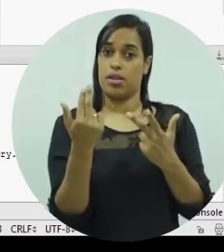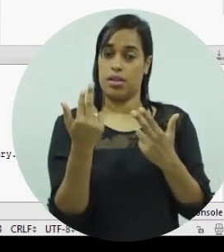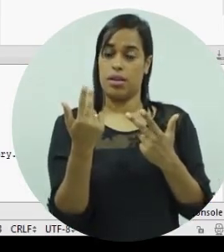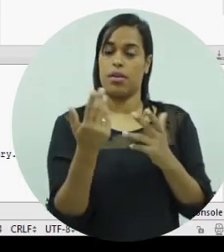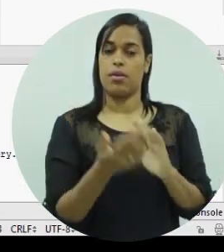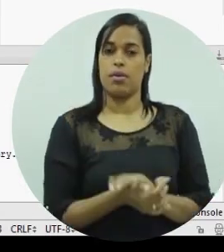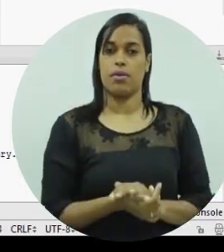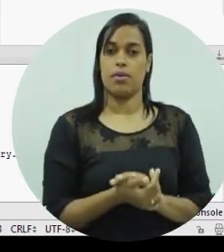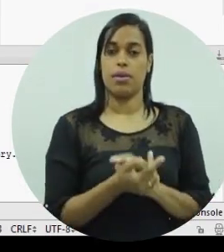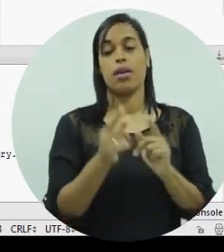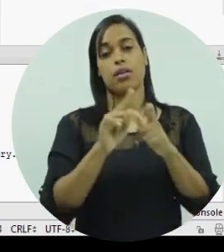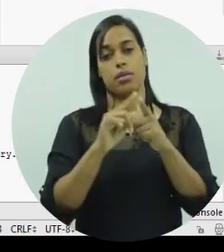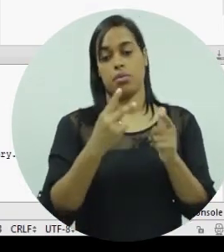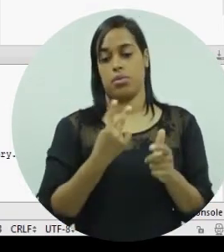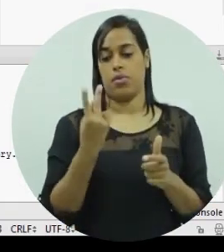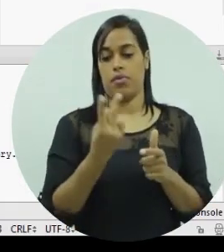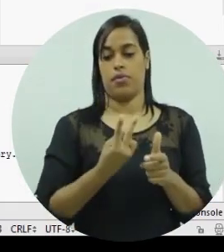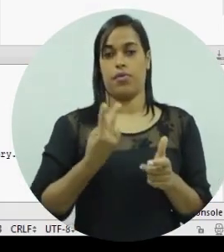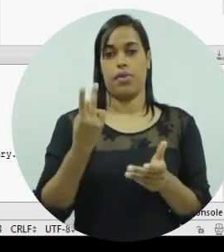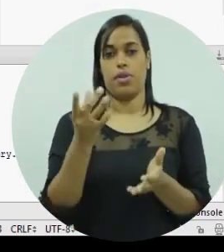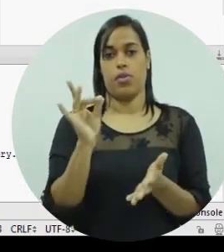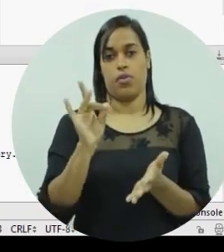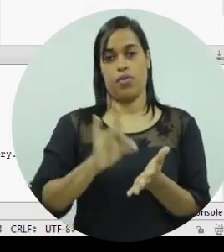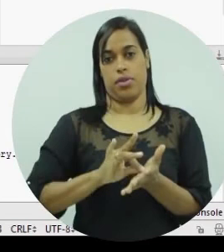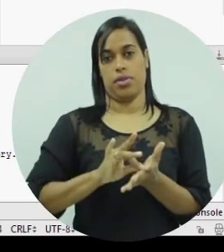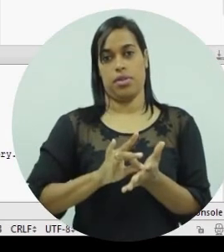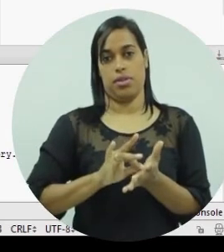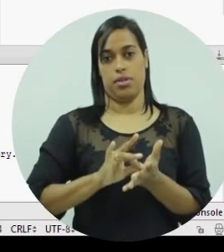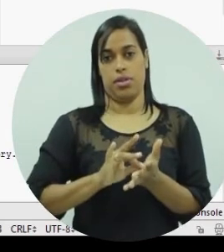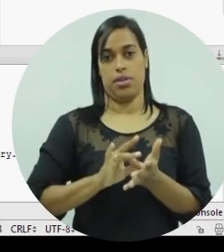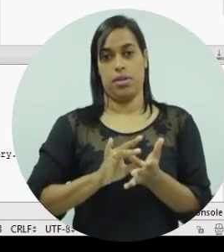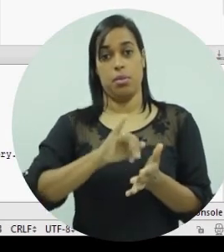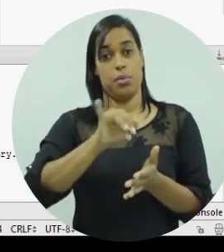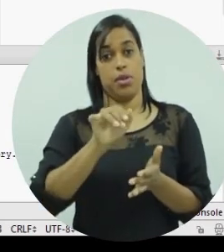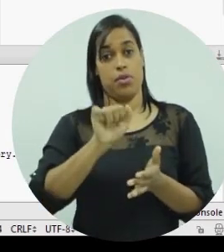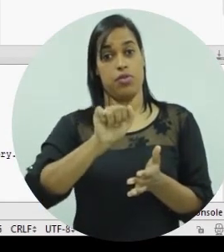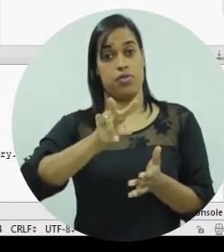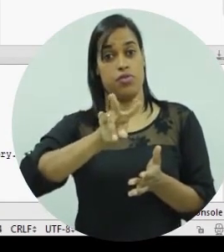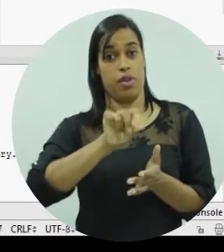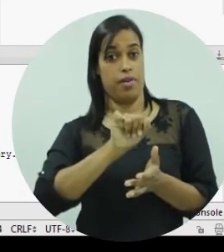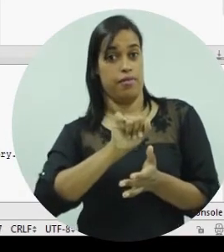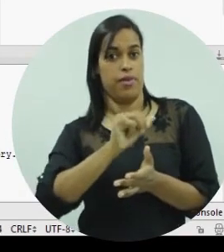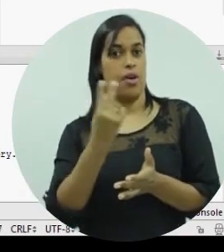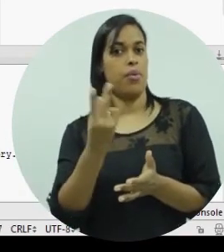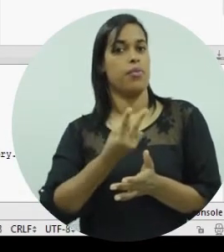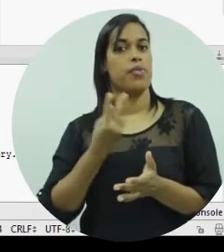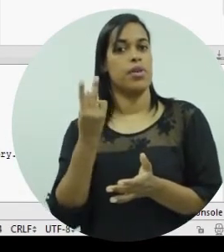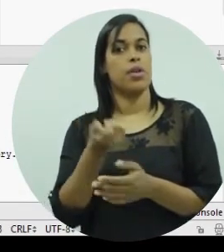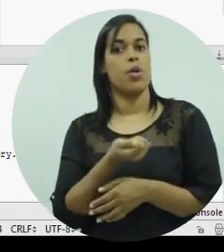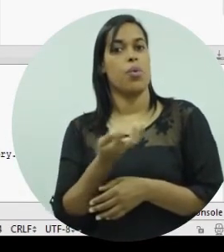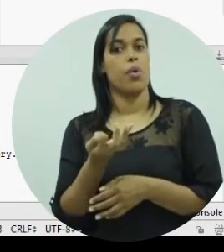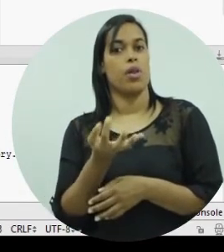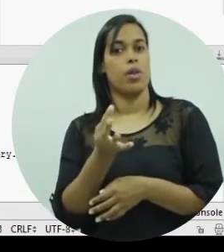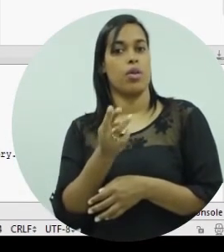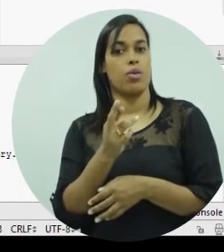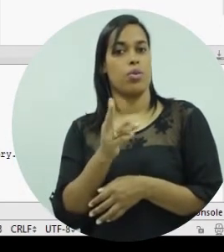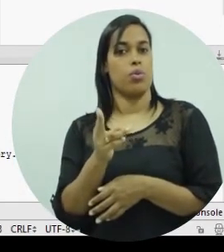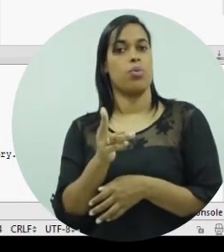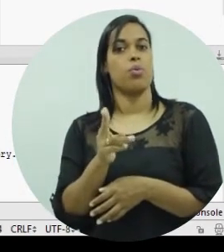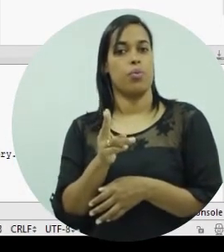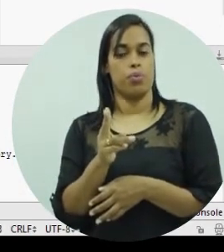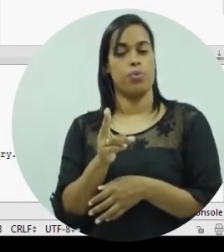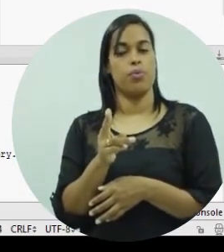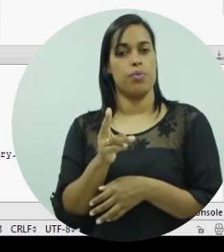colocar o valor de verdadeiro. Para Java, o valor verdadeiro é true.